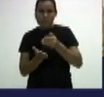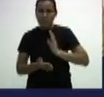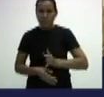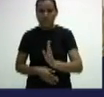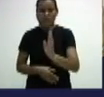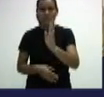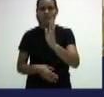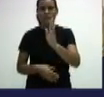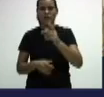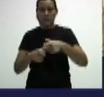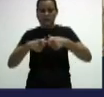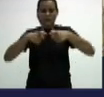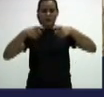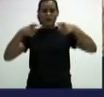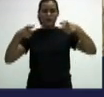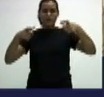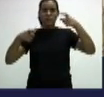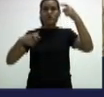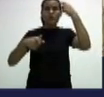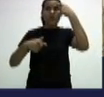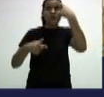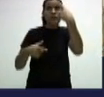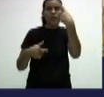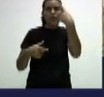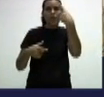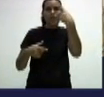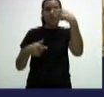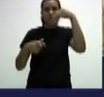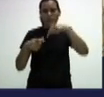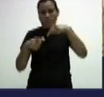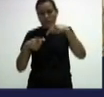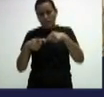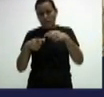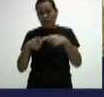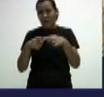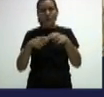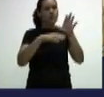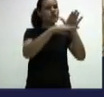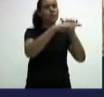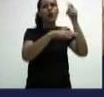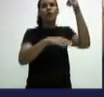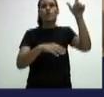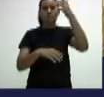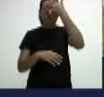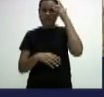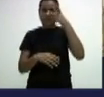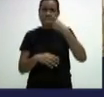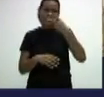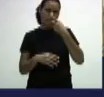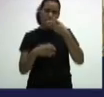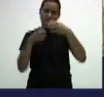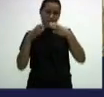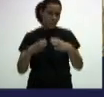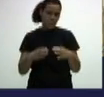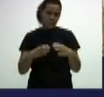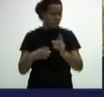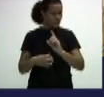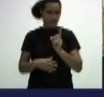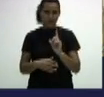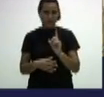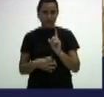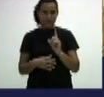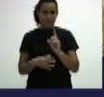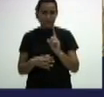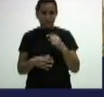de comunicação comunitária, né? Com essa coisa da gente falar da gente mesmo, né? Não precisar de outra pessoa, né, para falar da